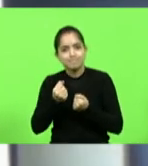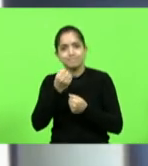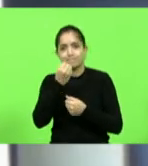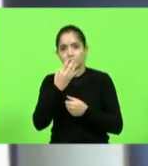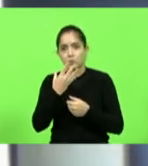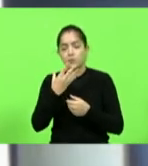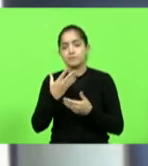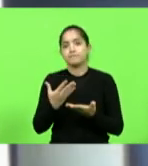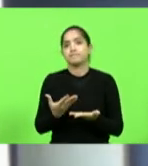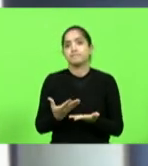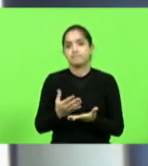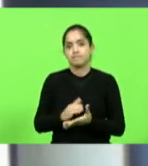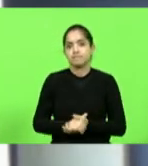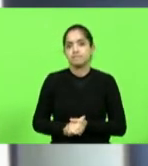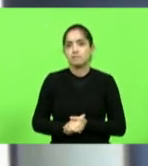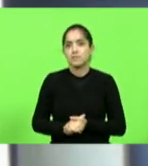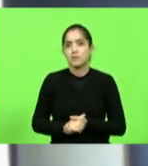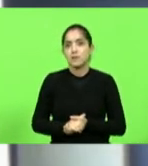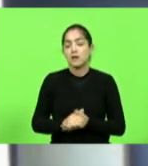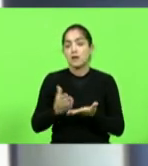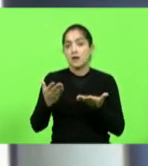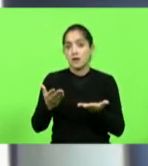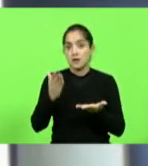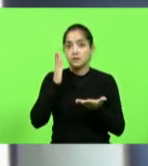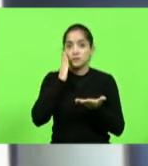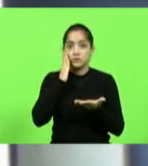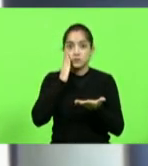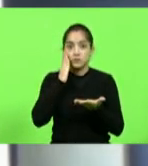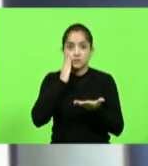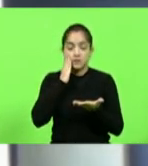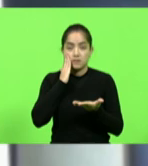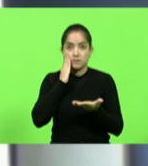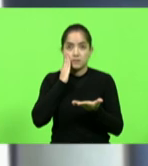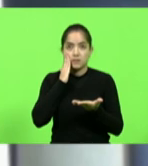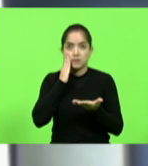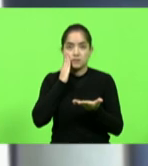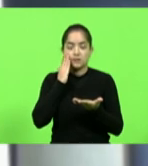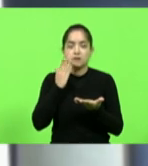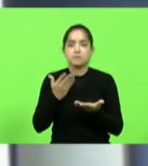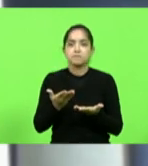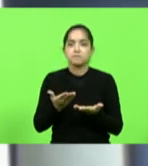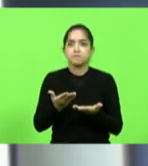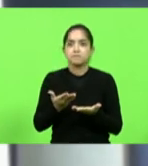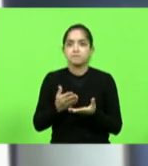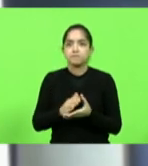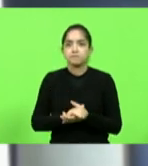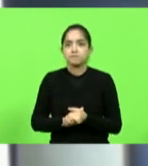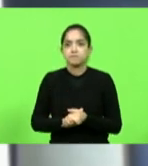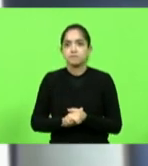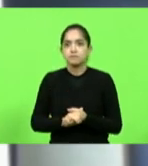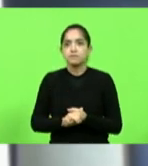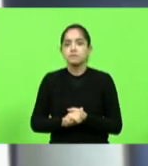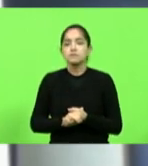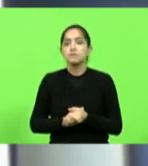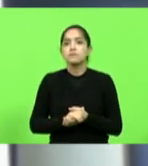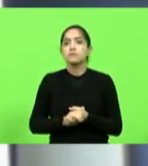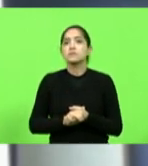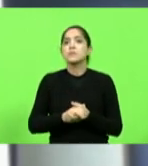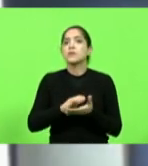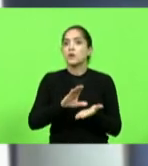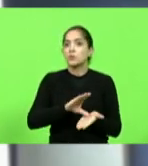universal. Nós sabemos e queremos também dizer que os